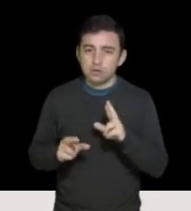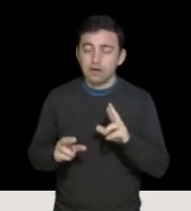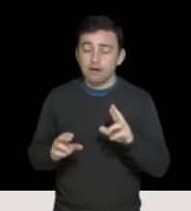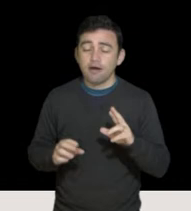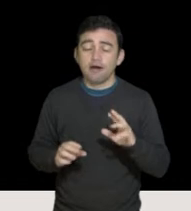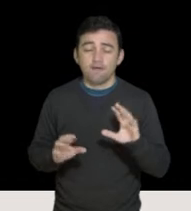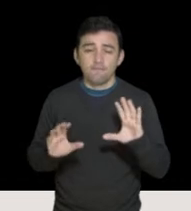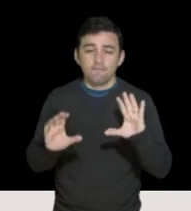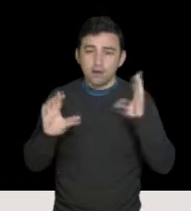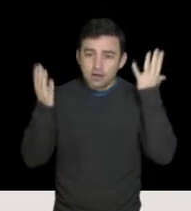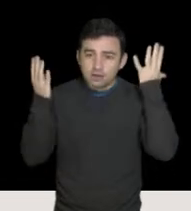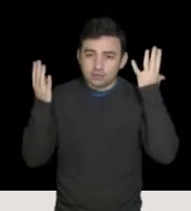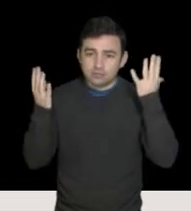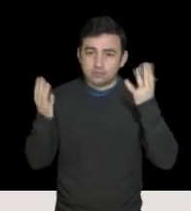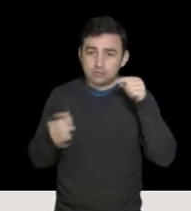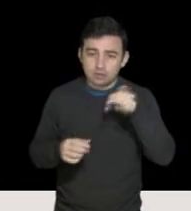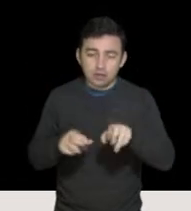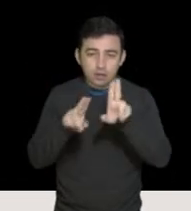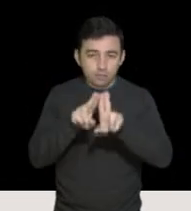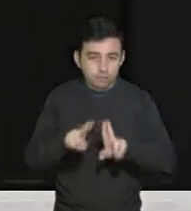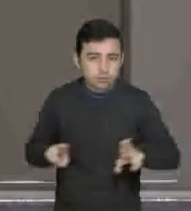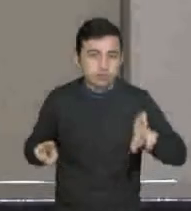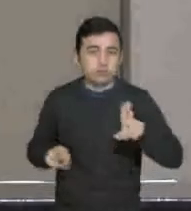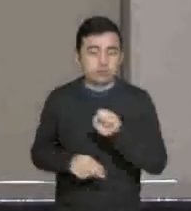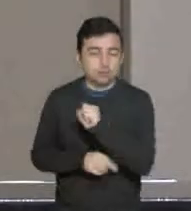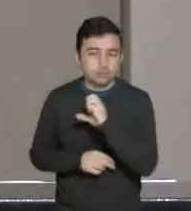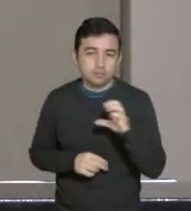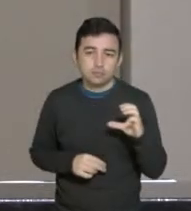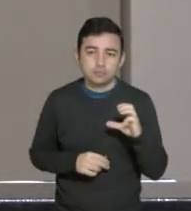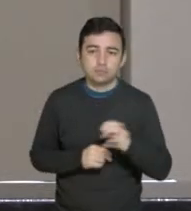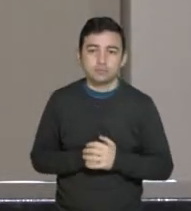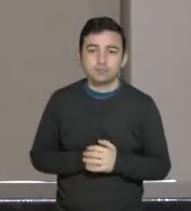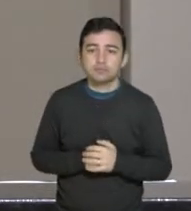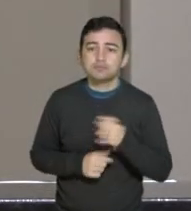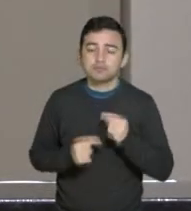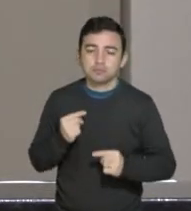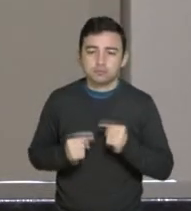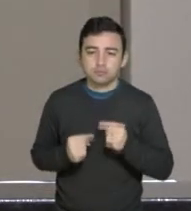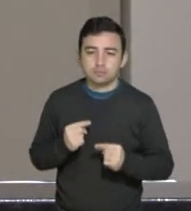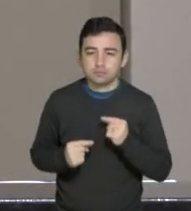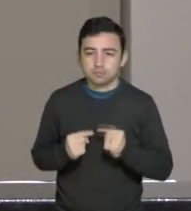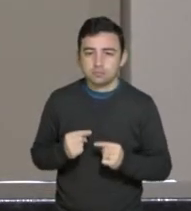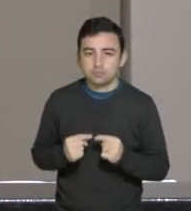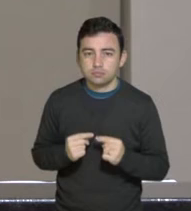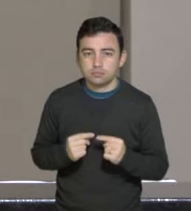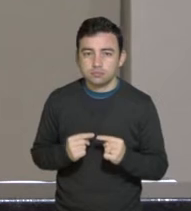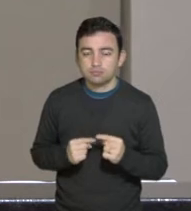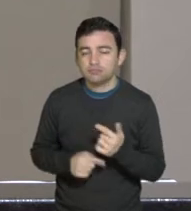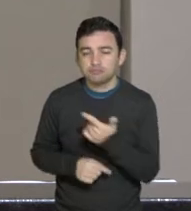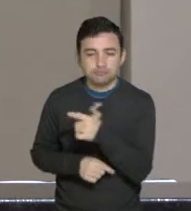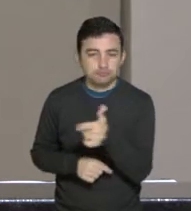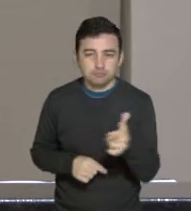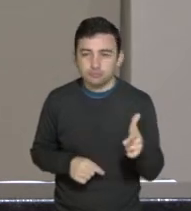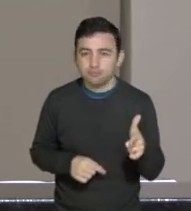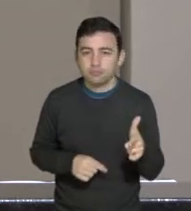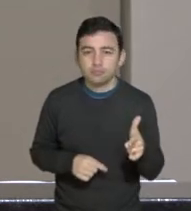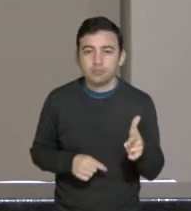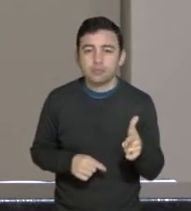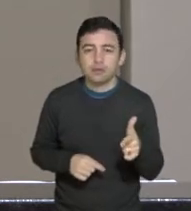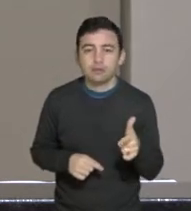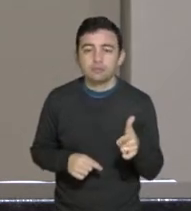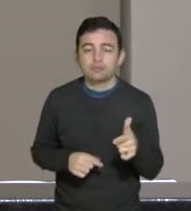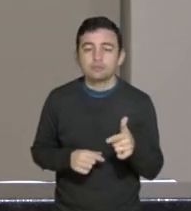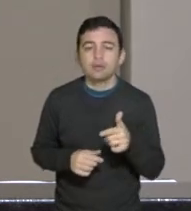no campus da UFSC, em Florianópolis. Em discussão, não havendo quem queira discuti-lo, em